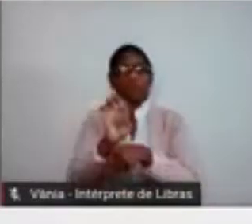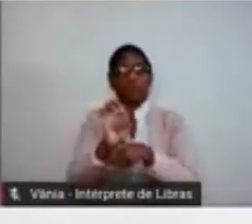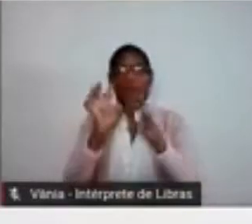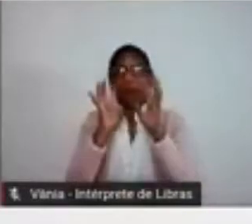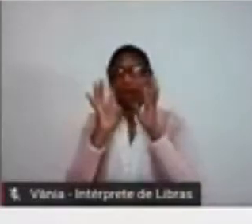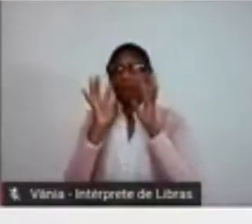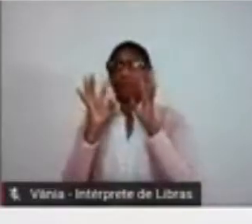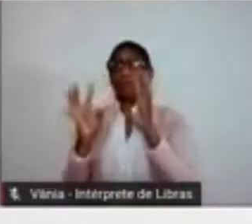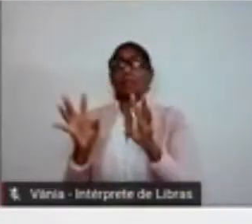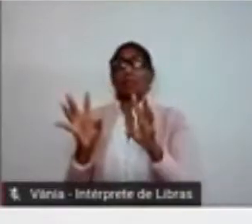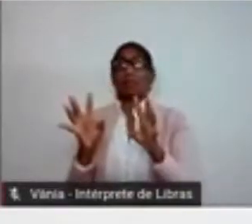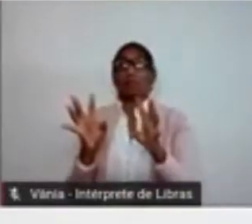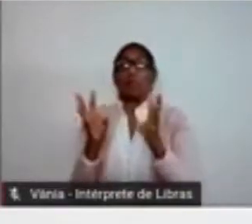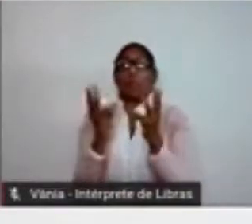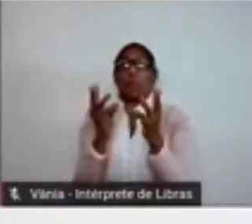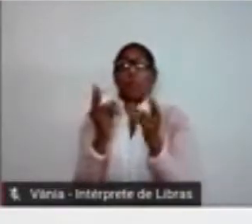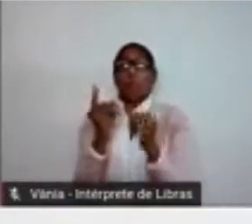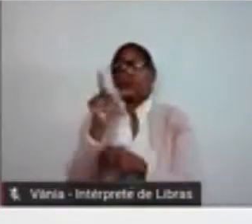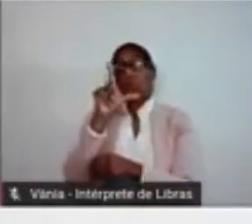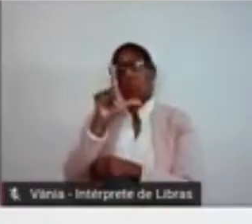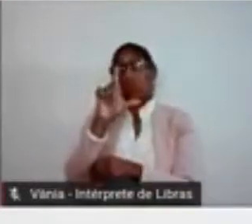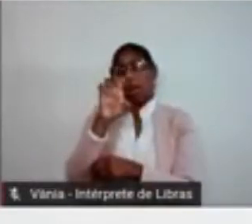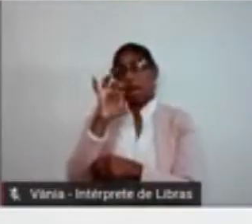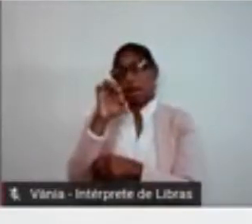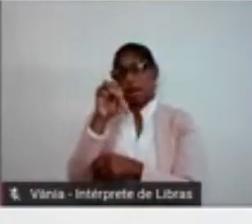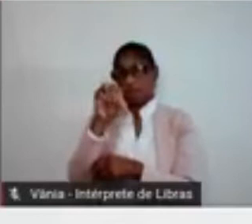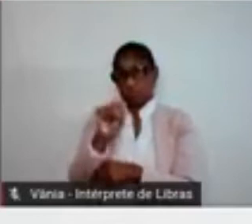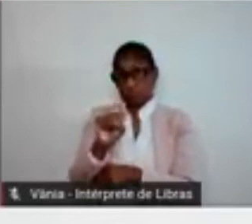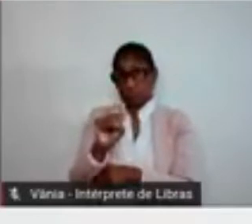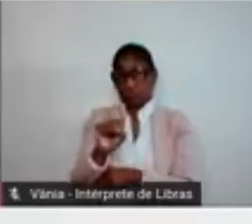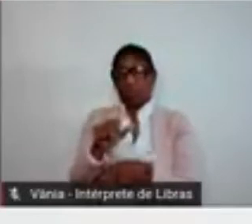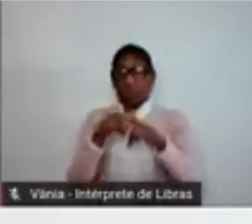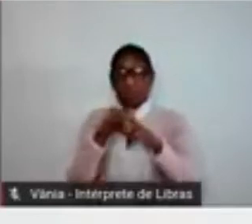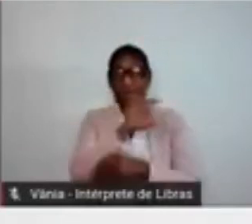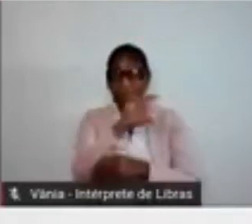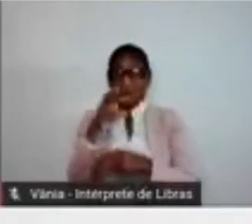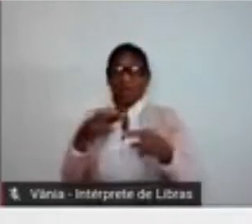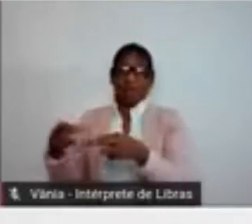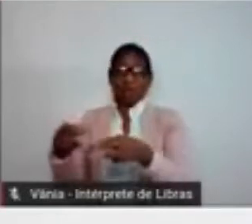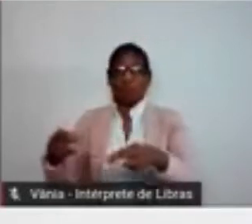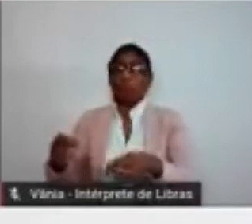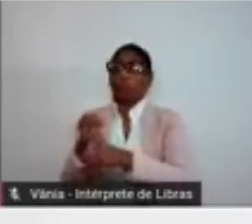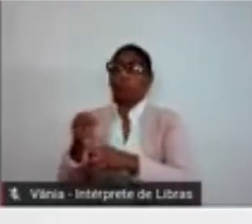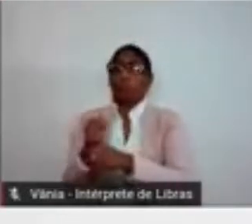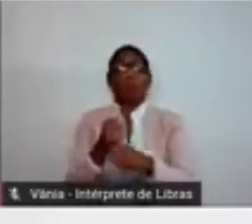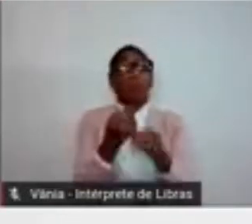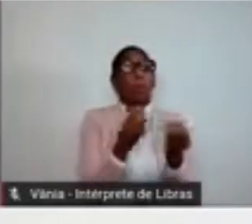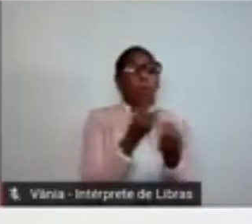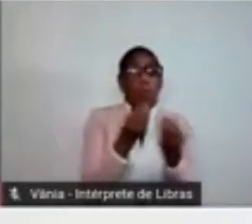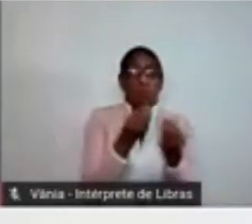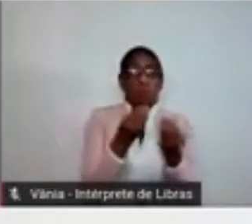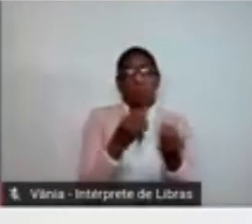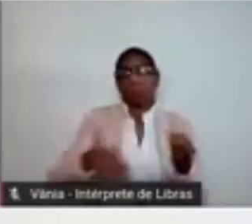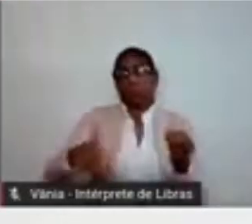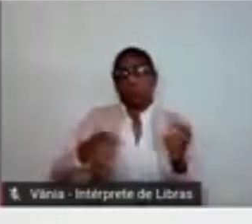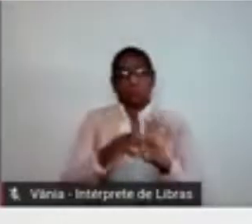de leitos. E por isso que puxa um pouco cada região para baixo na nota. Quando a gente analisa no conjunto, a